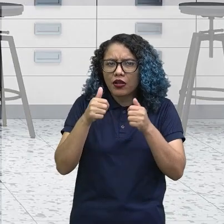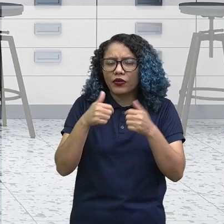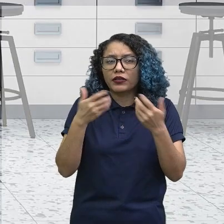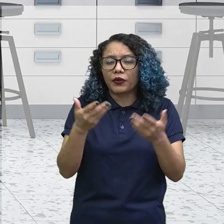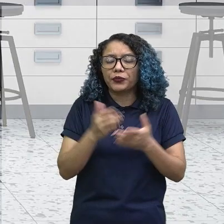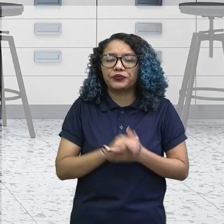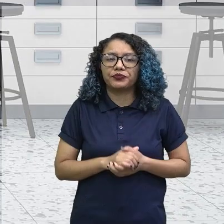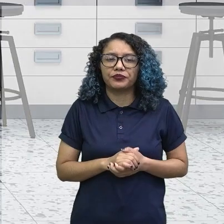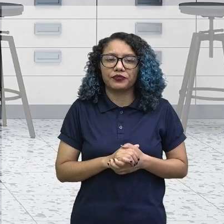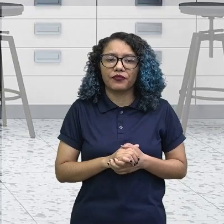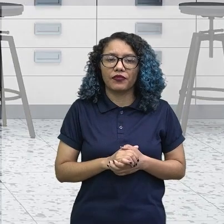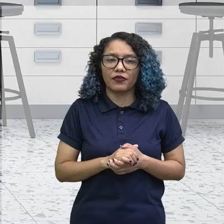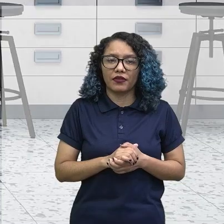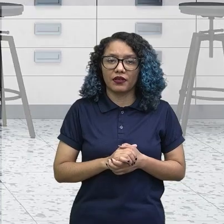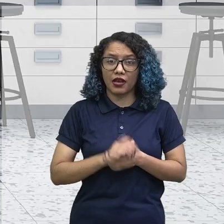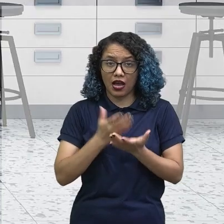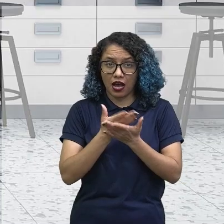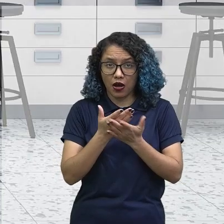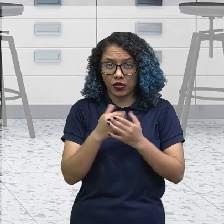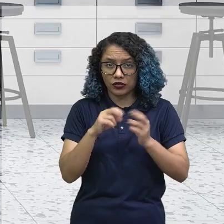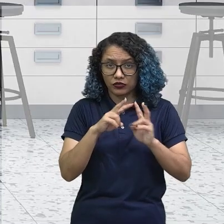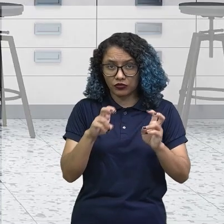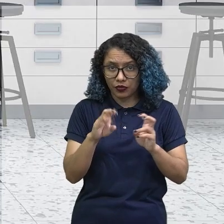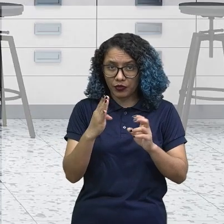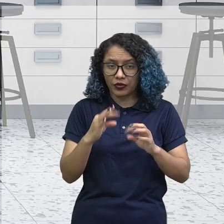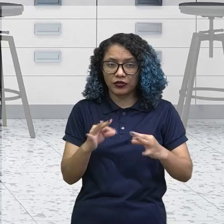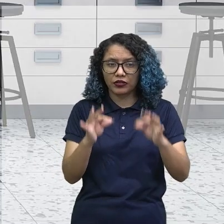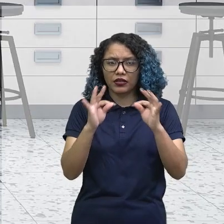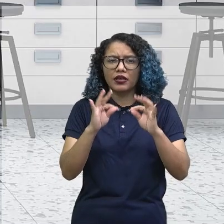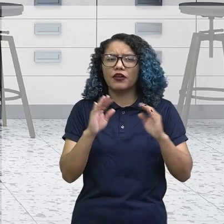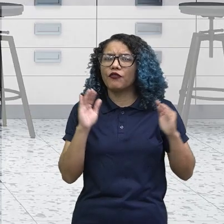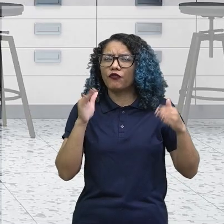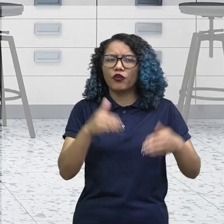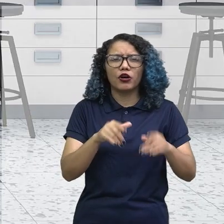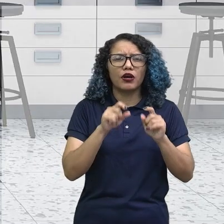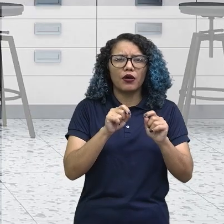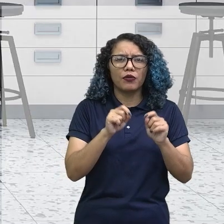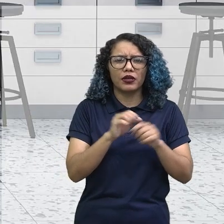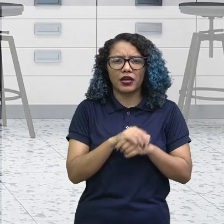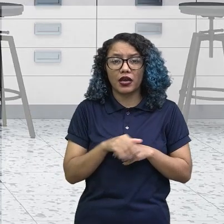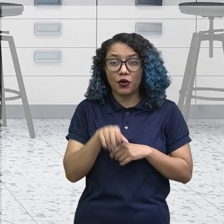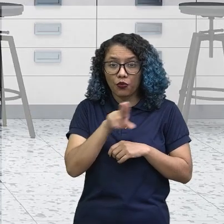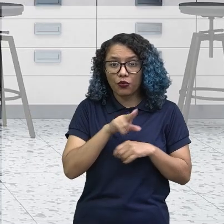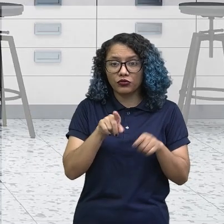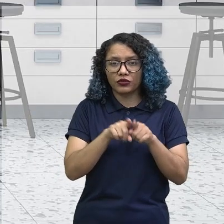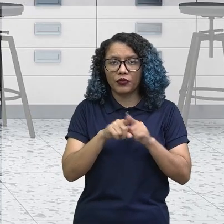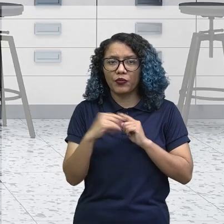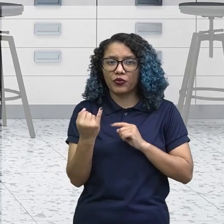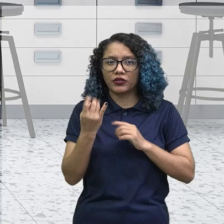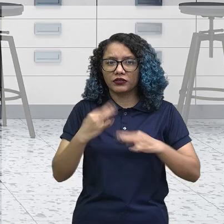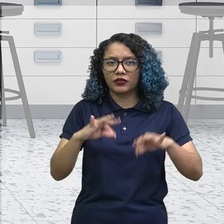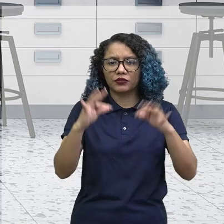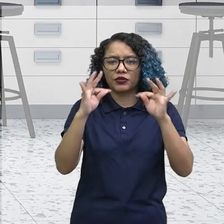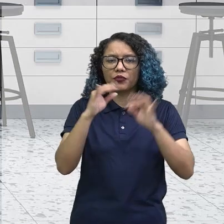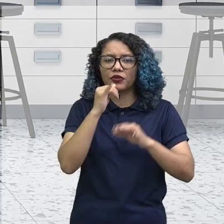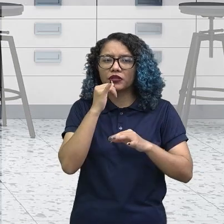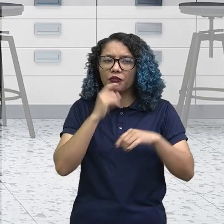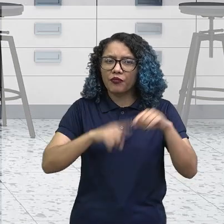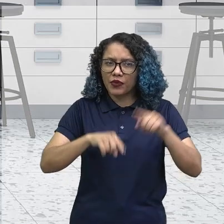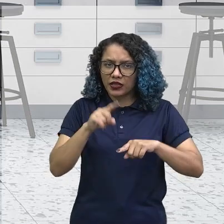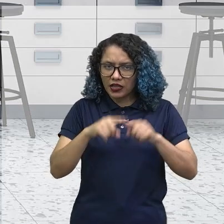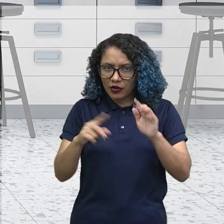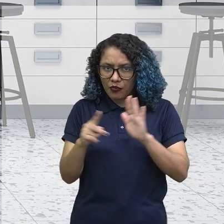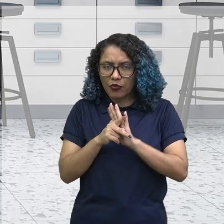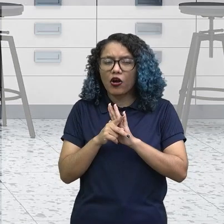de biotecnologia, a gente fala dessa manipulação, da importância da tecnologia, né, como aparelhos ali